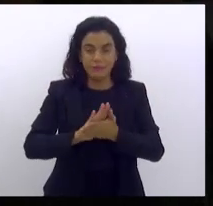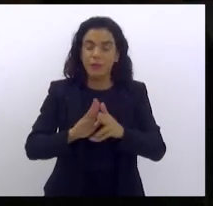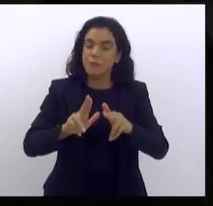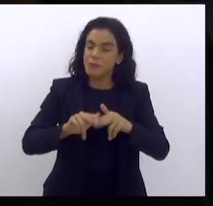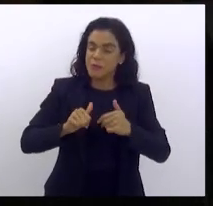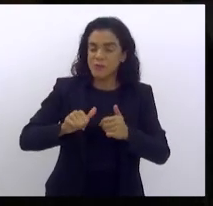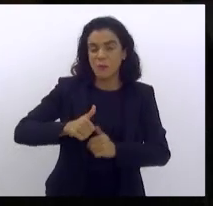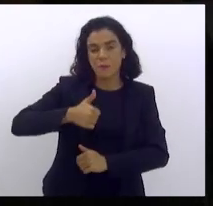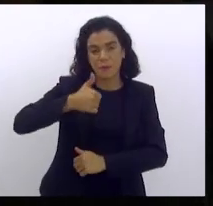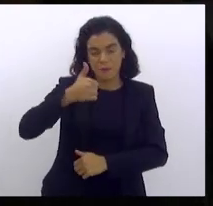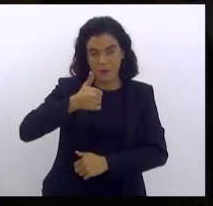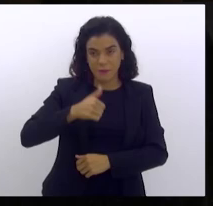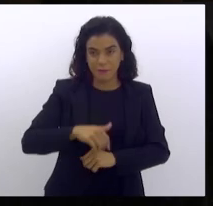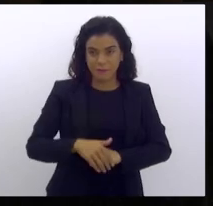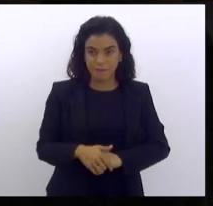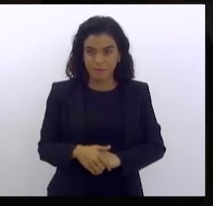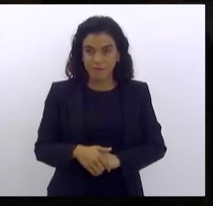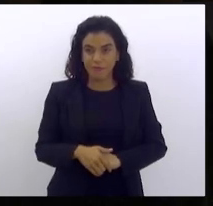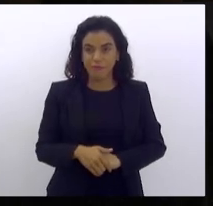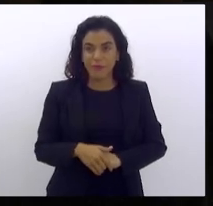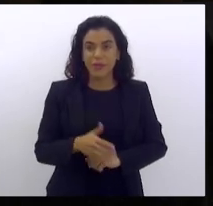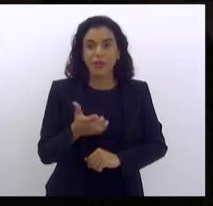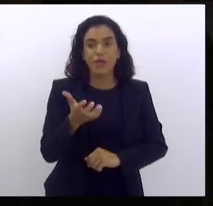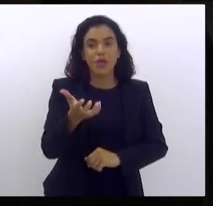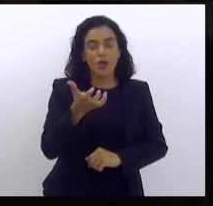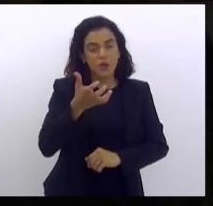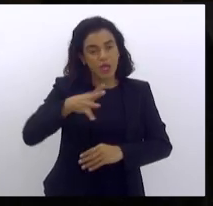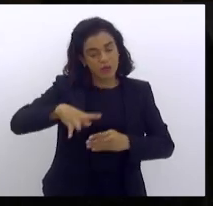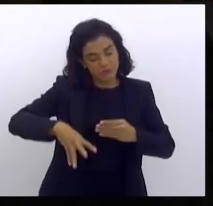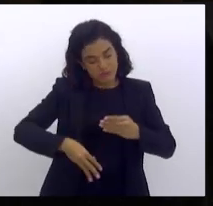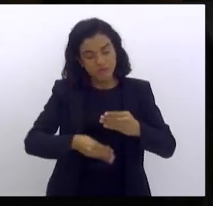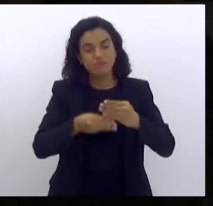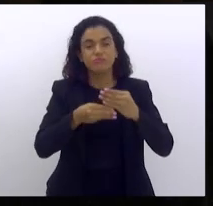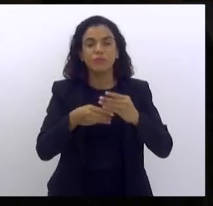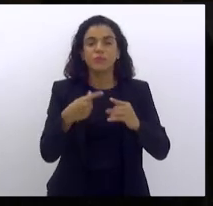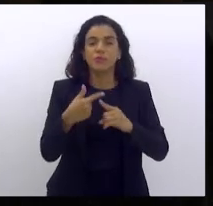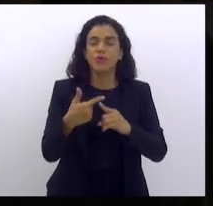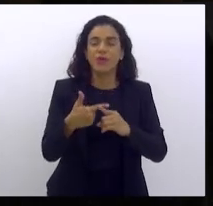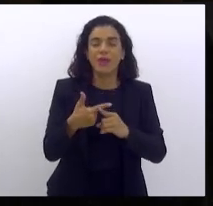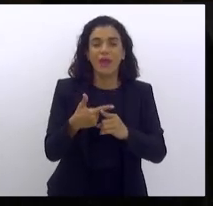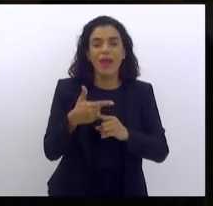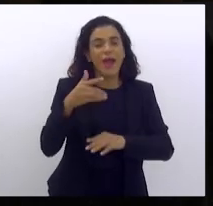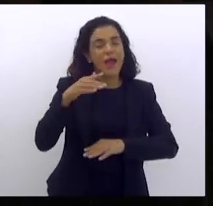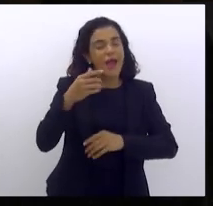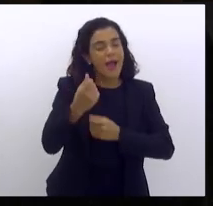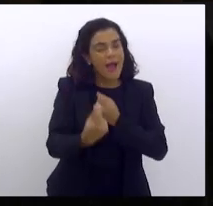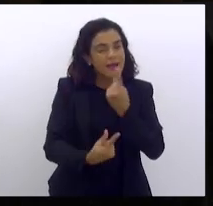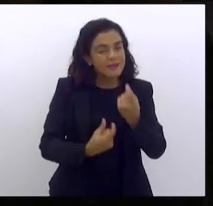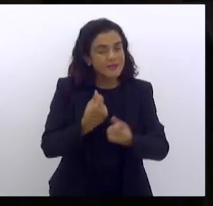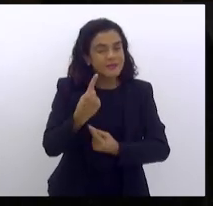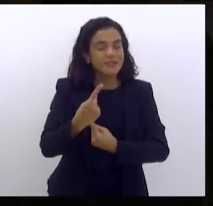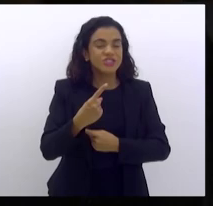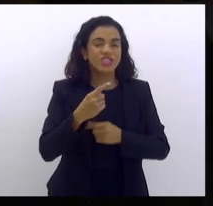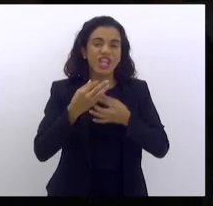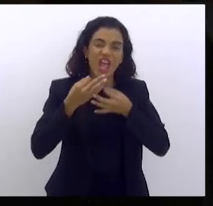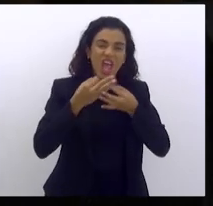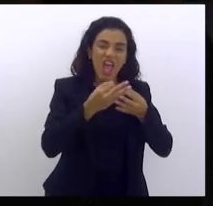o primeiro ponto. E eu queria realçar, porque muitas vezes a gente critica